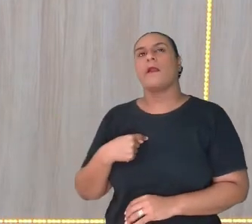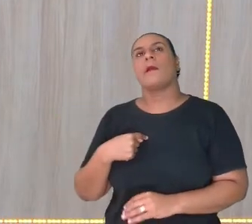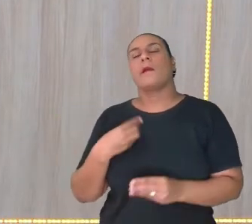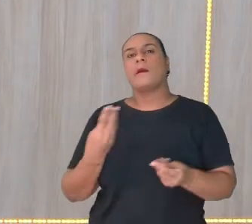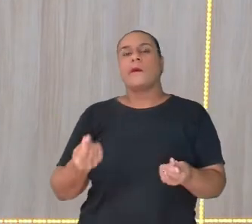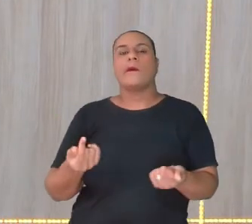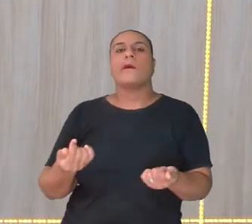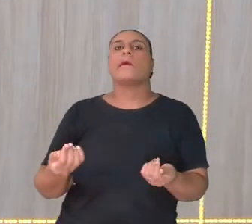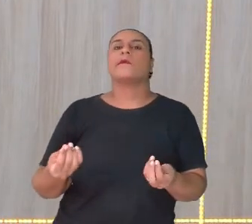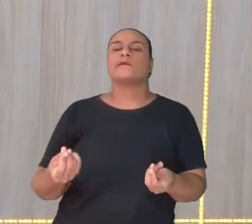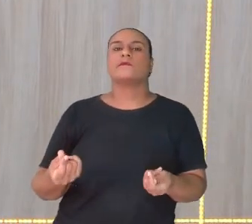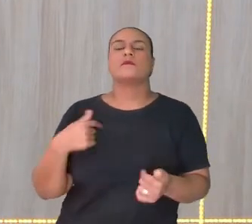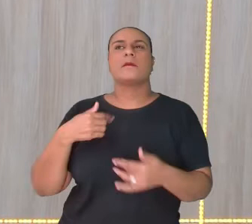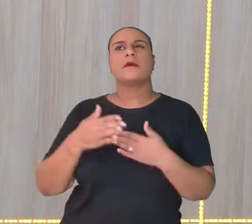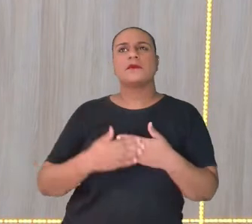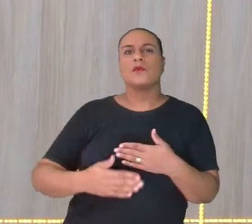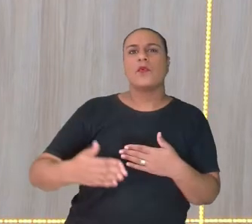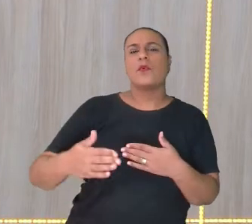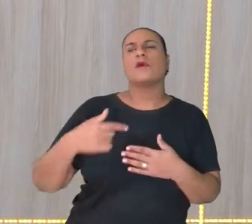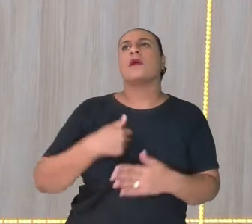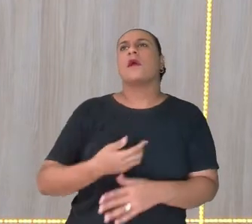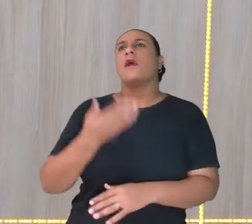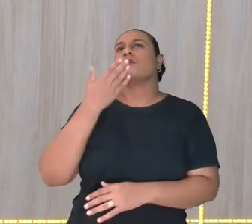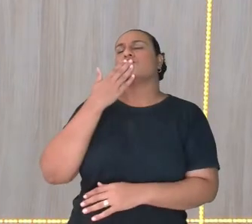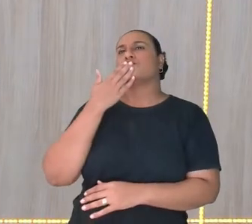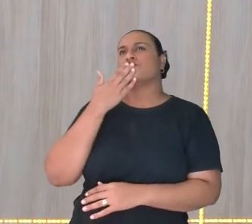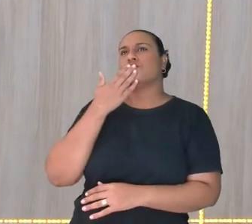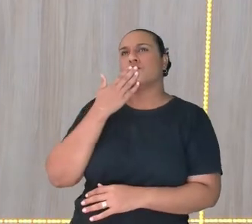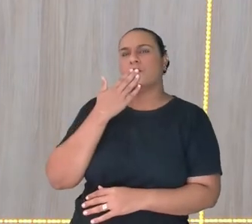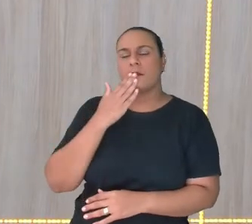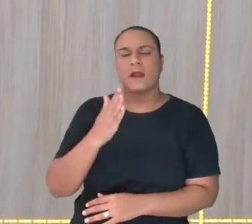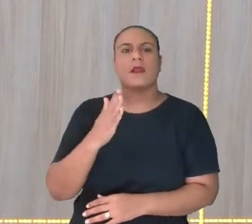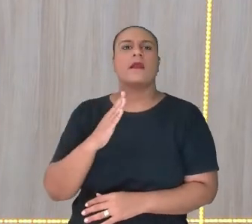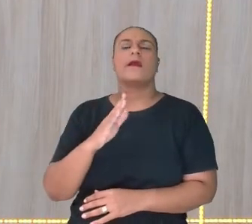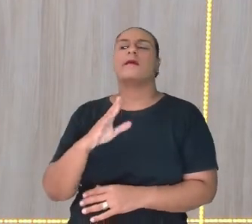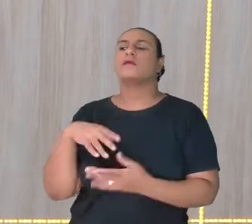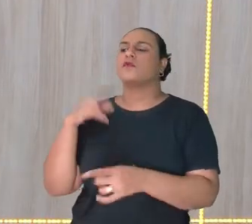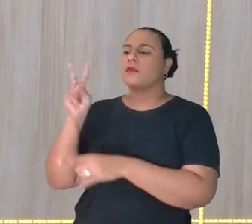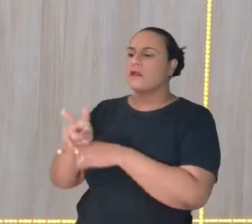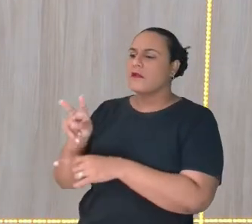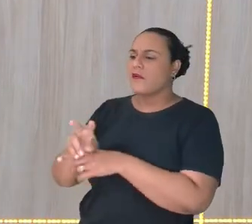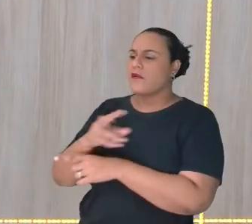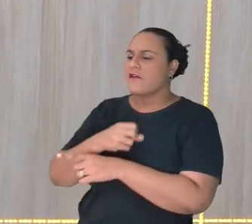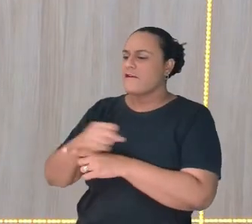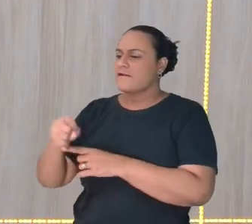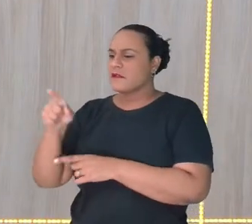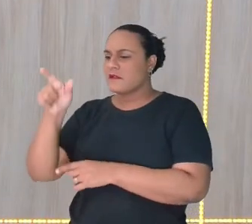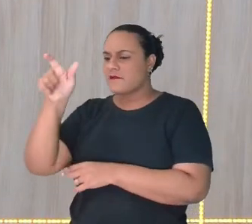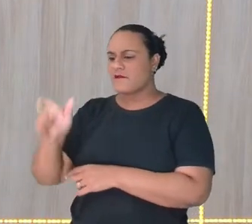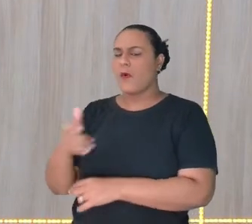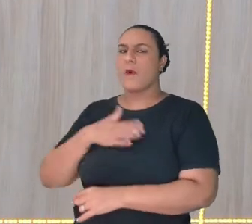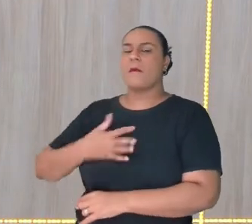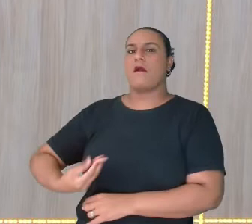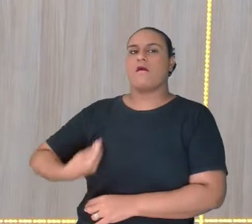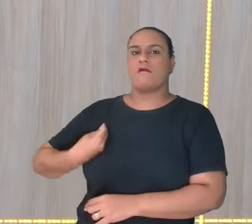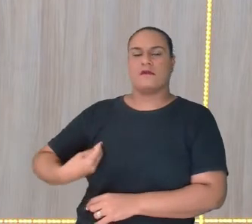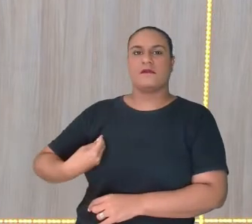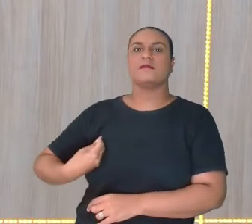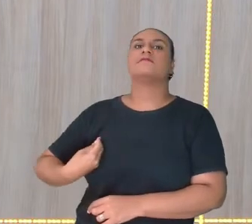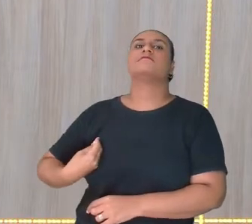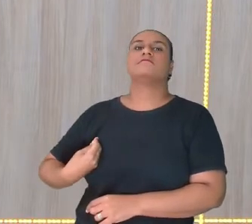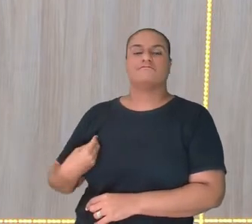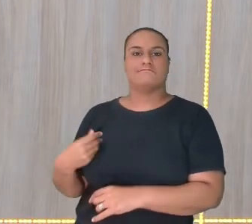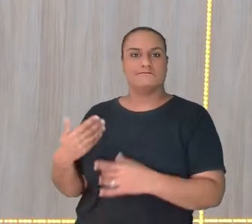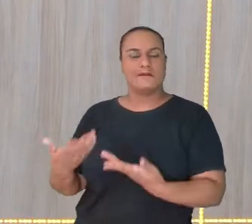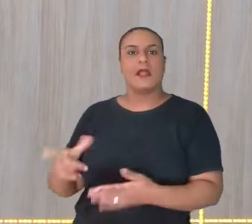tal, a partir de hoje, juro defender ciclano de tal com a minha vida. Então, ele